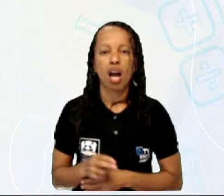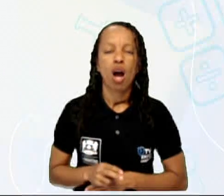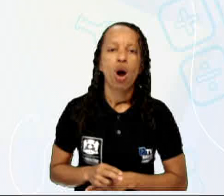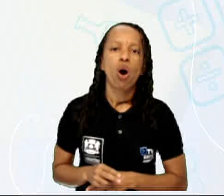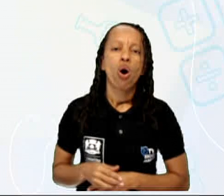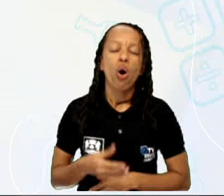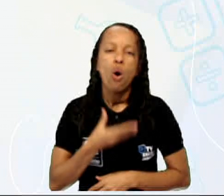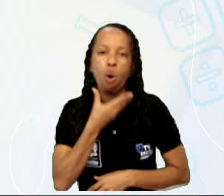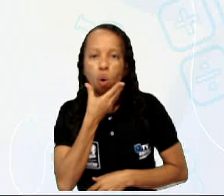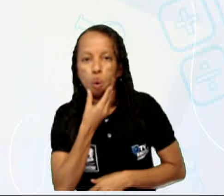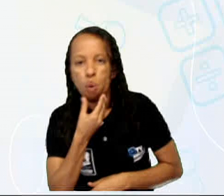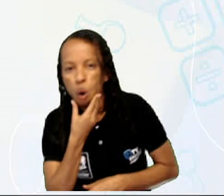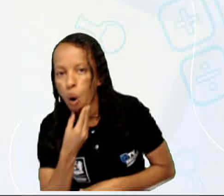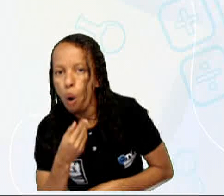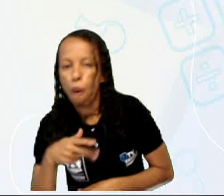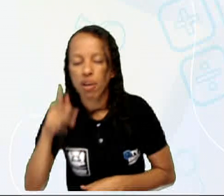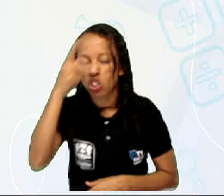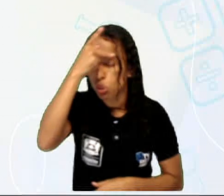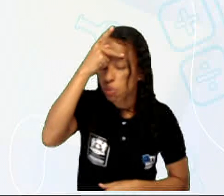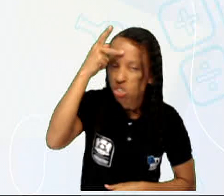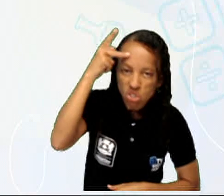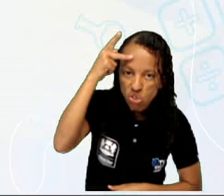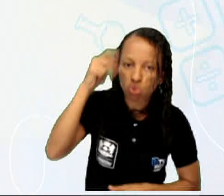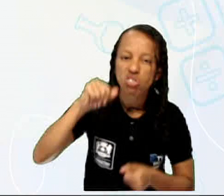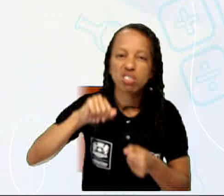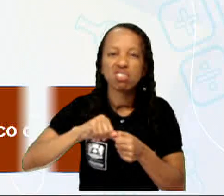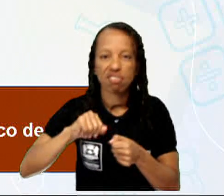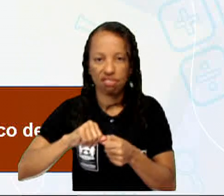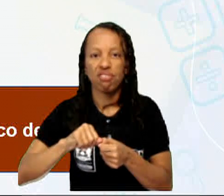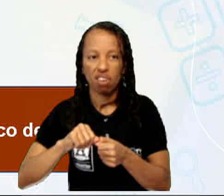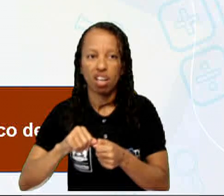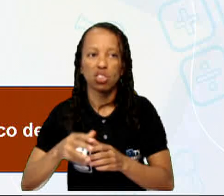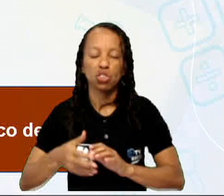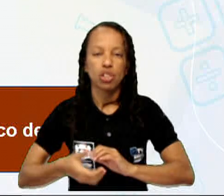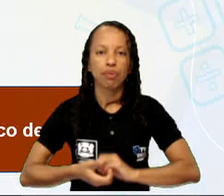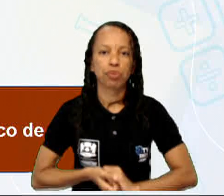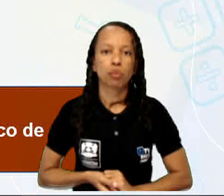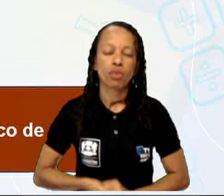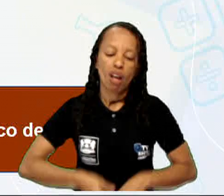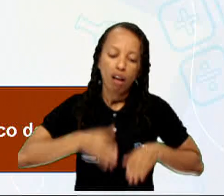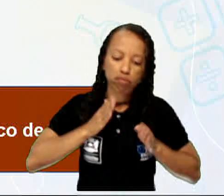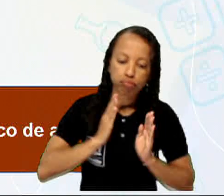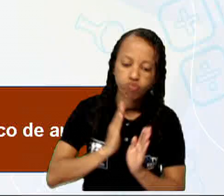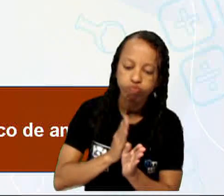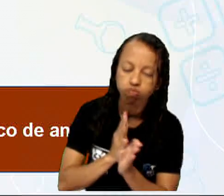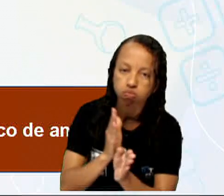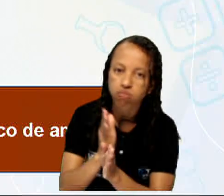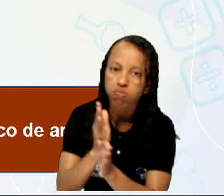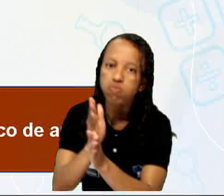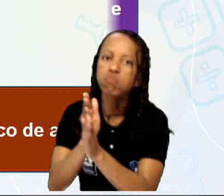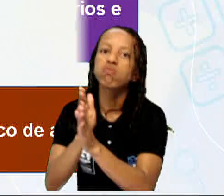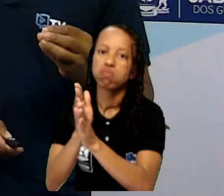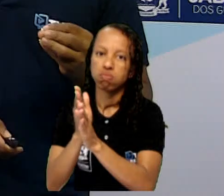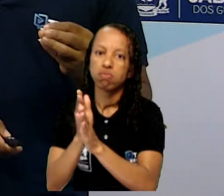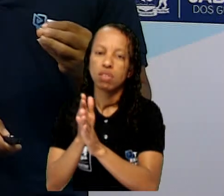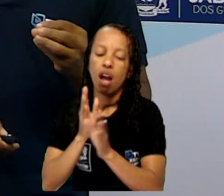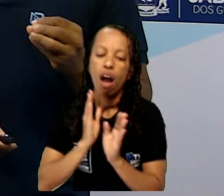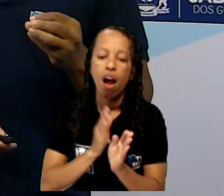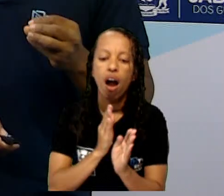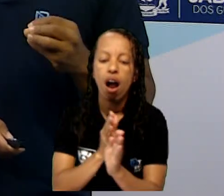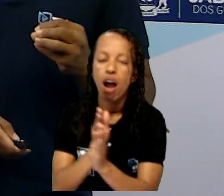caçada predatória de espécies nativas, o tráfico de animais,